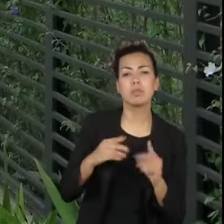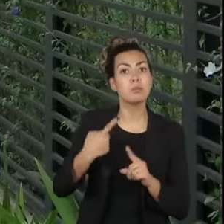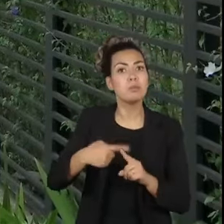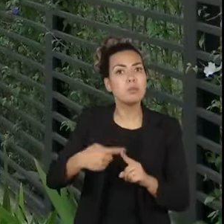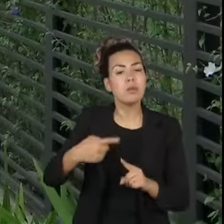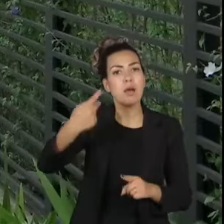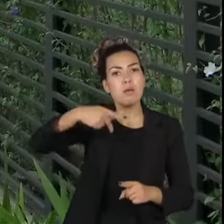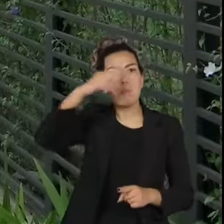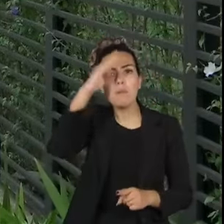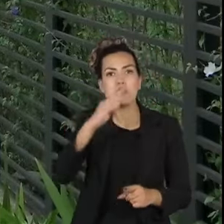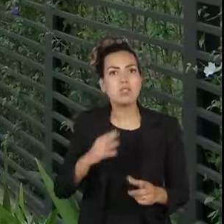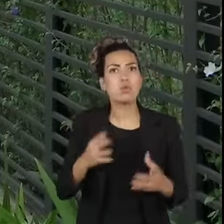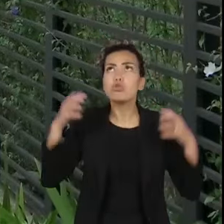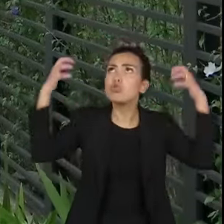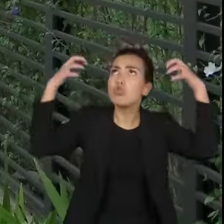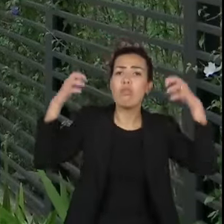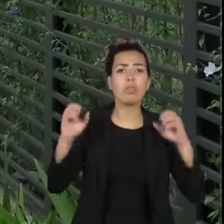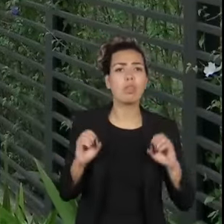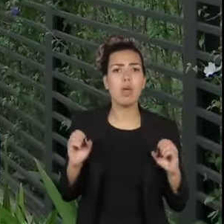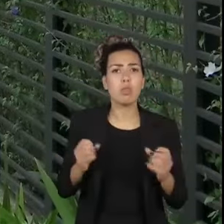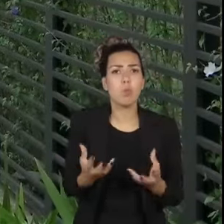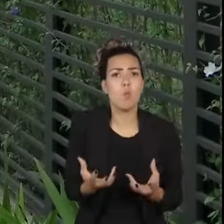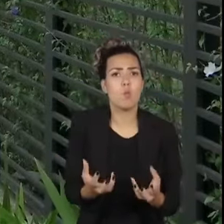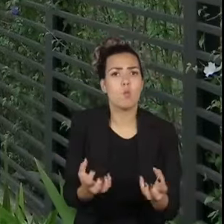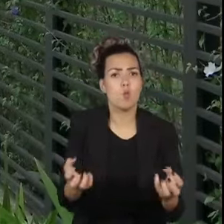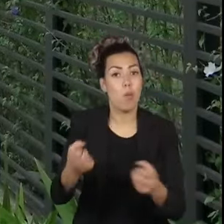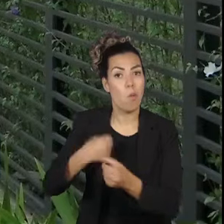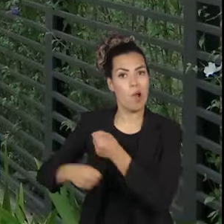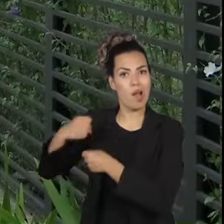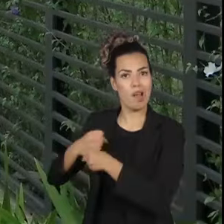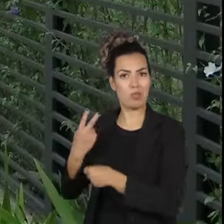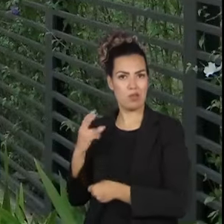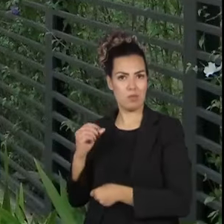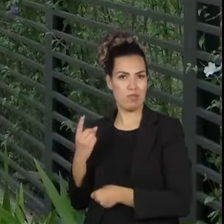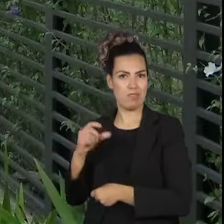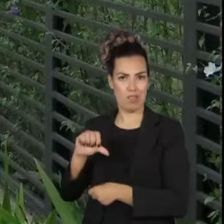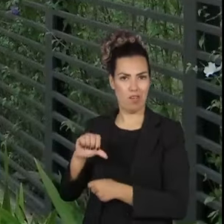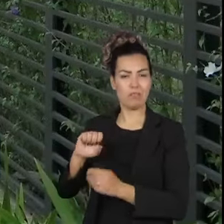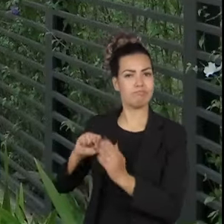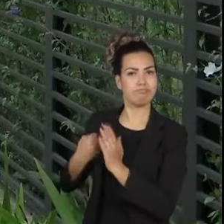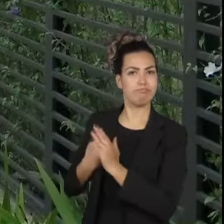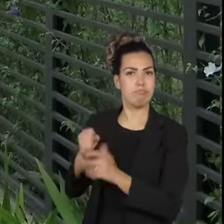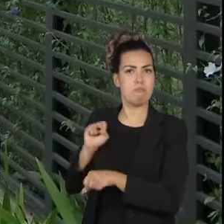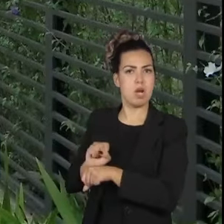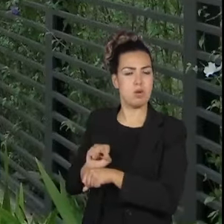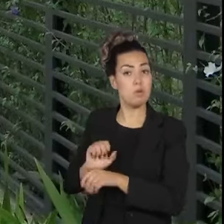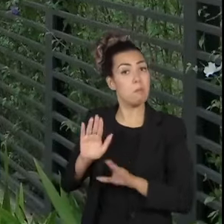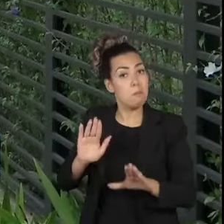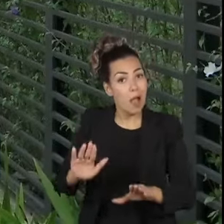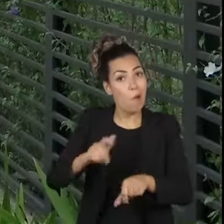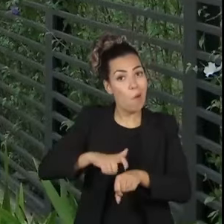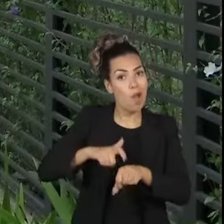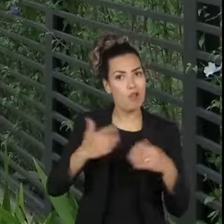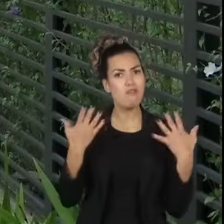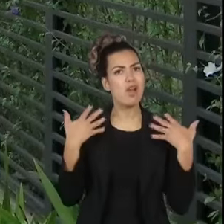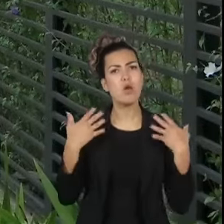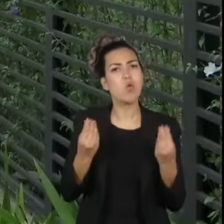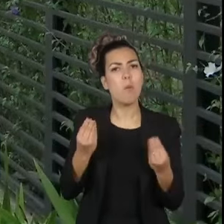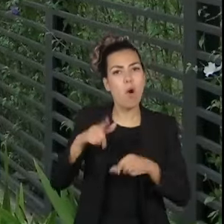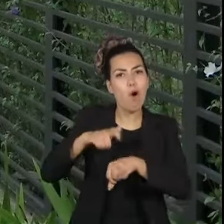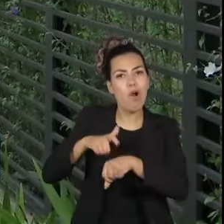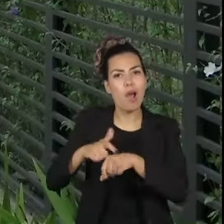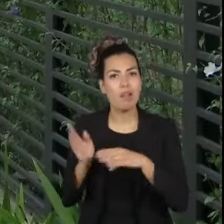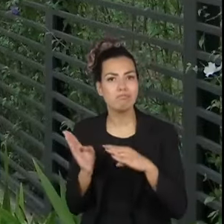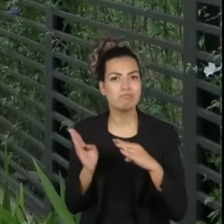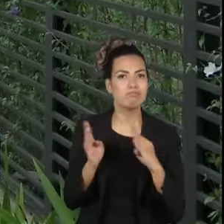desde 2019, o horário de verão adianta uma hora os relógios, protelando o momento em que a maioria das